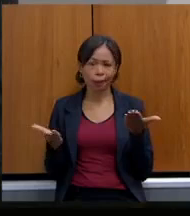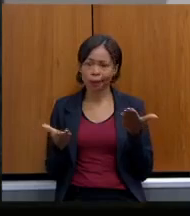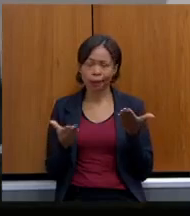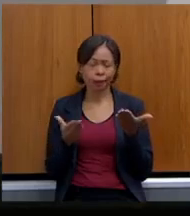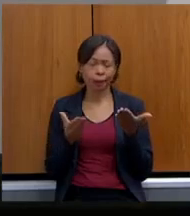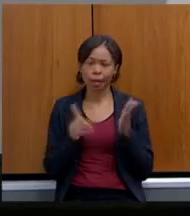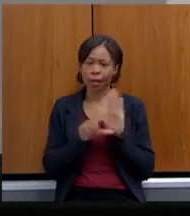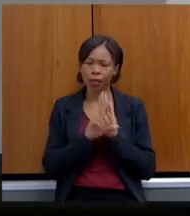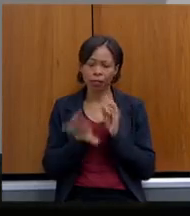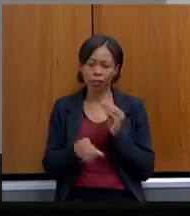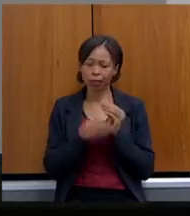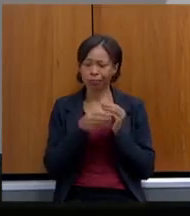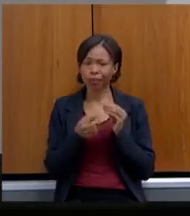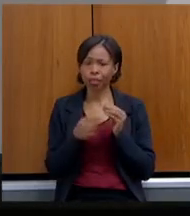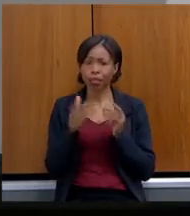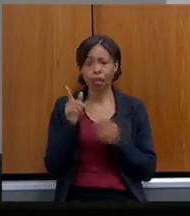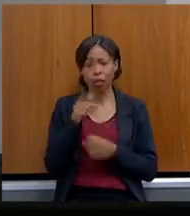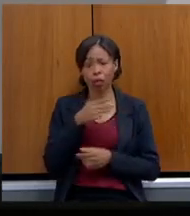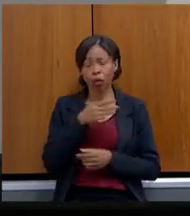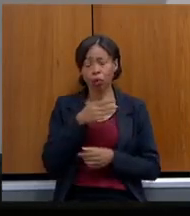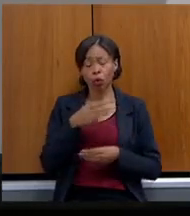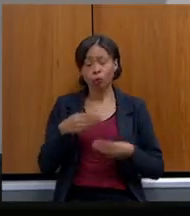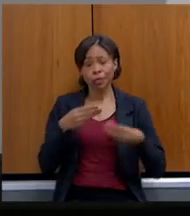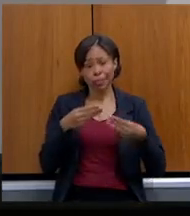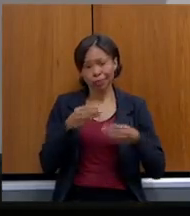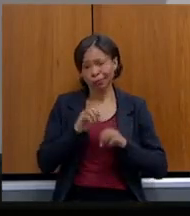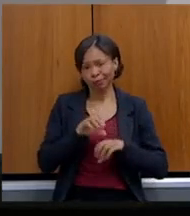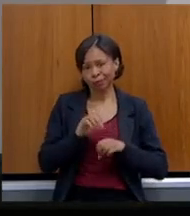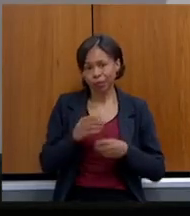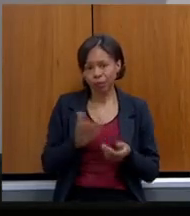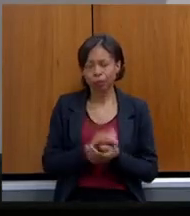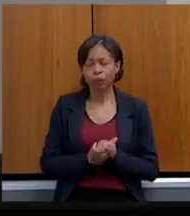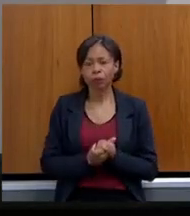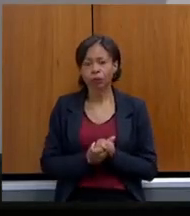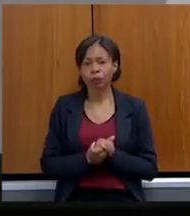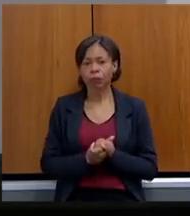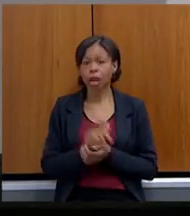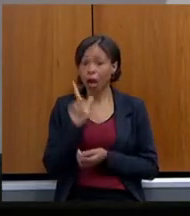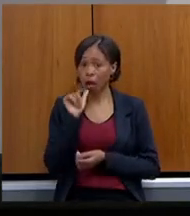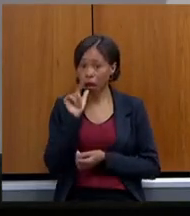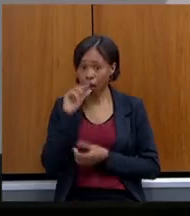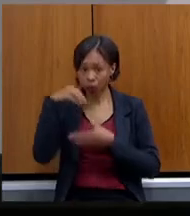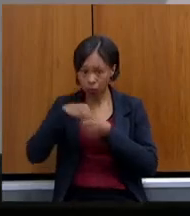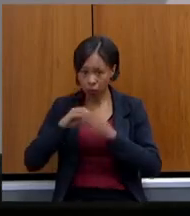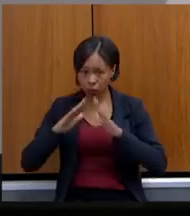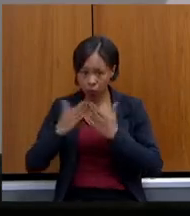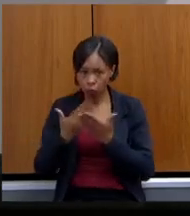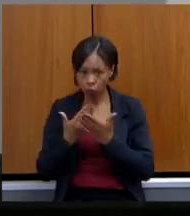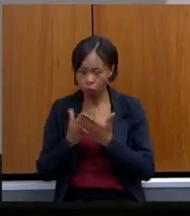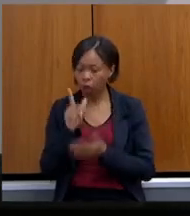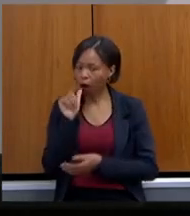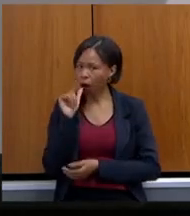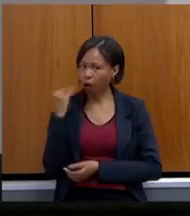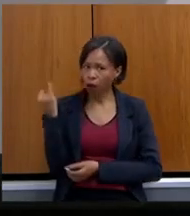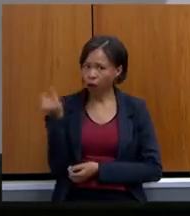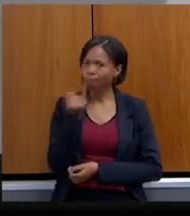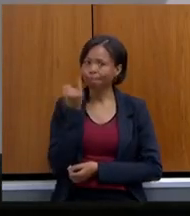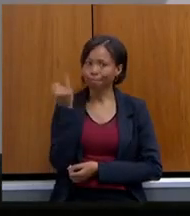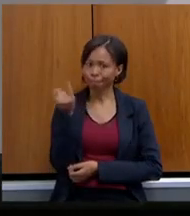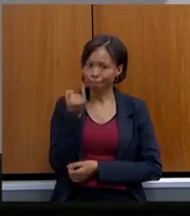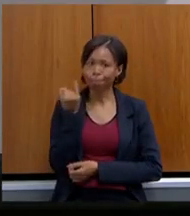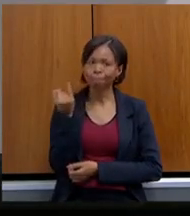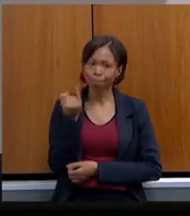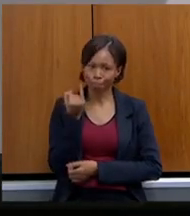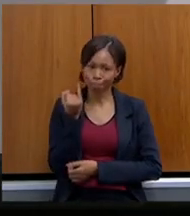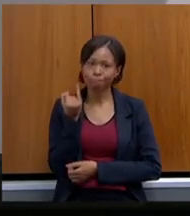Educação e é a questão da água na escola ele é muito importante mas é muito importante que eu acho